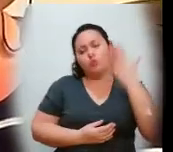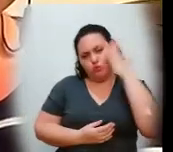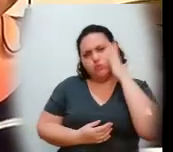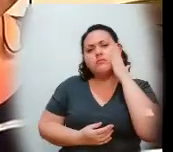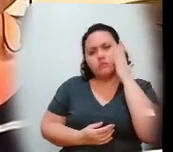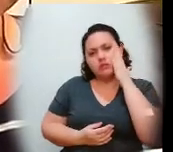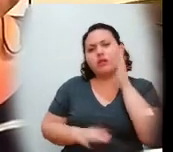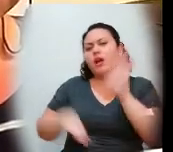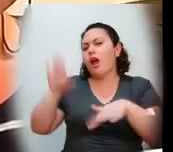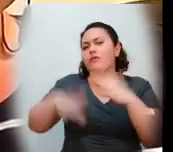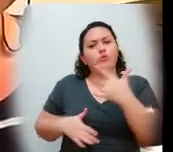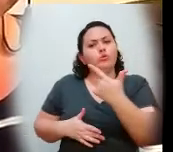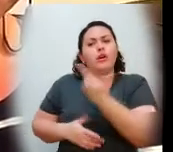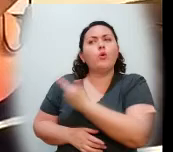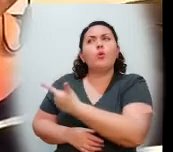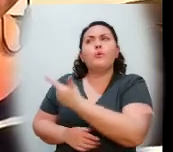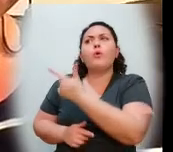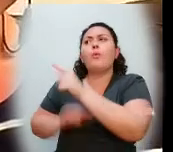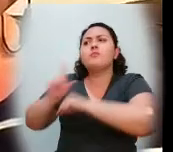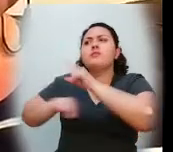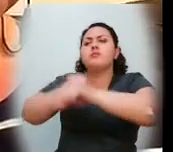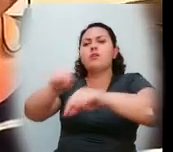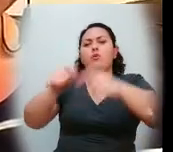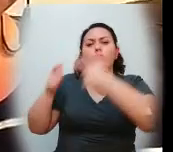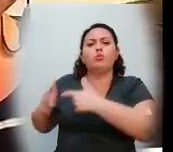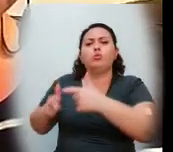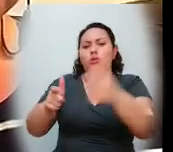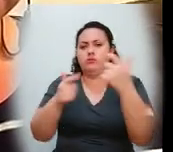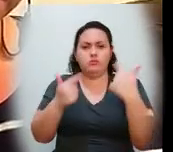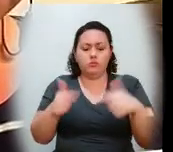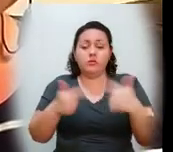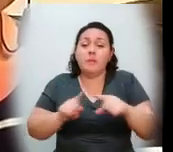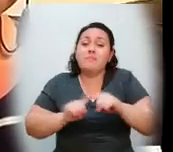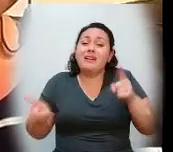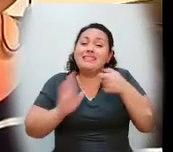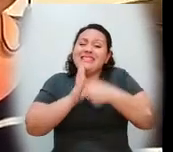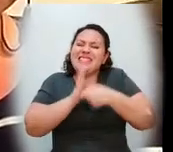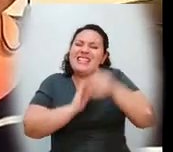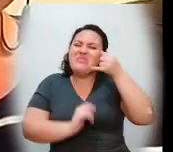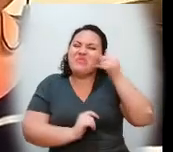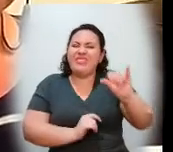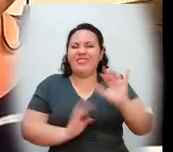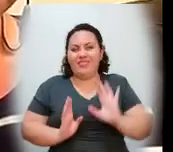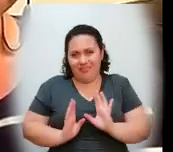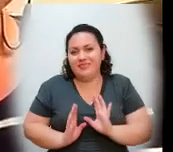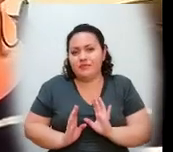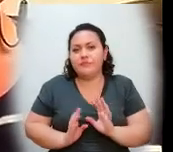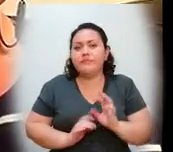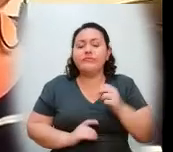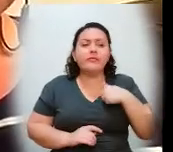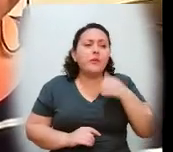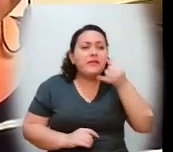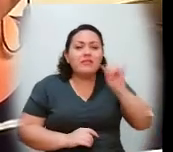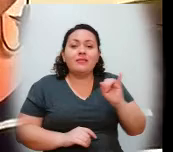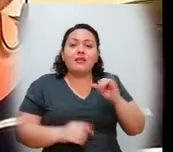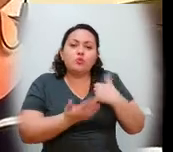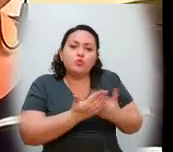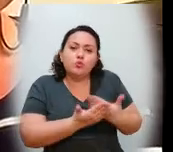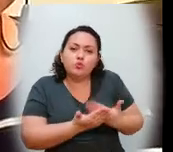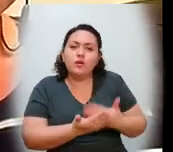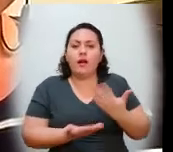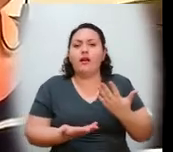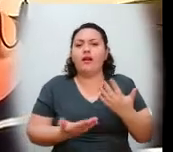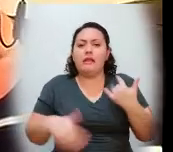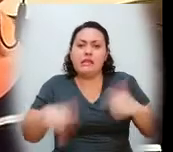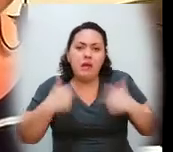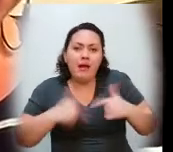outras opções, né? Mas uhum, quanto menos a gente tentar estudar, fazer coisas que não dormir,